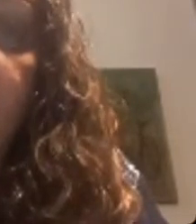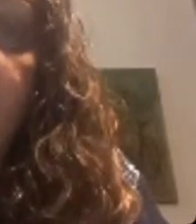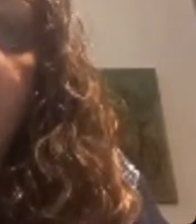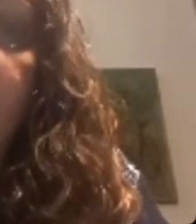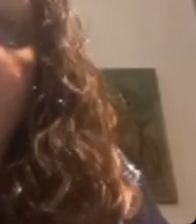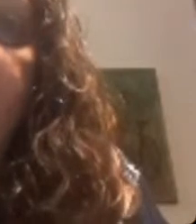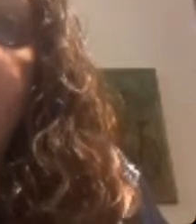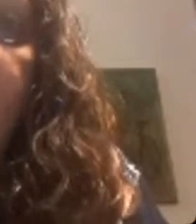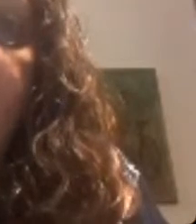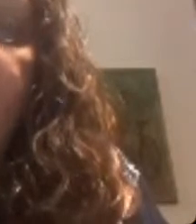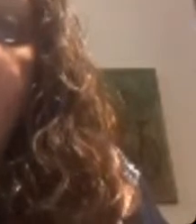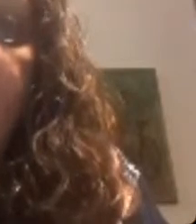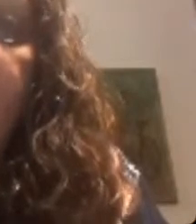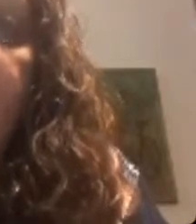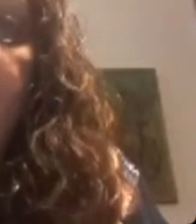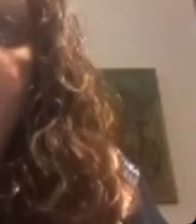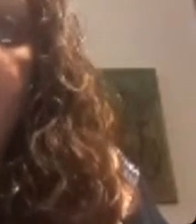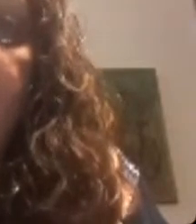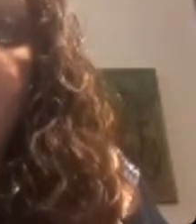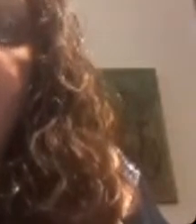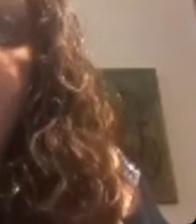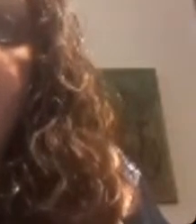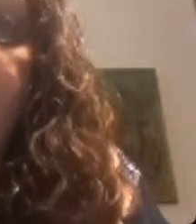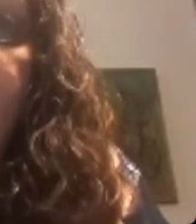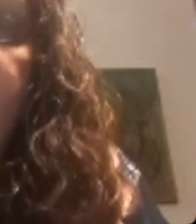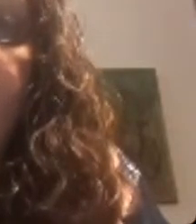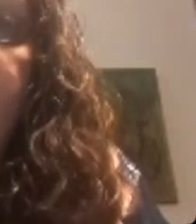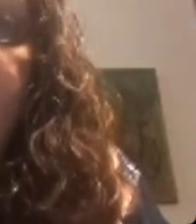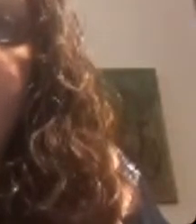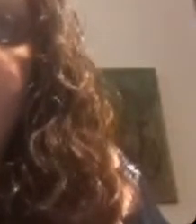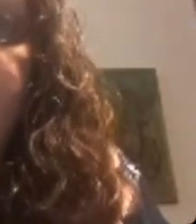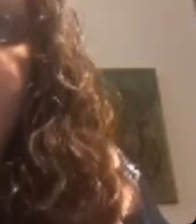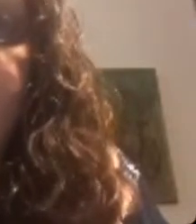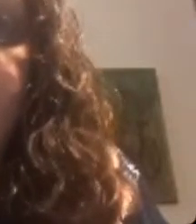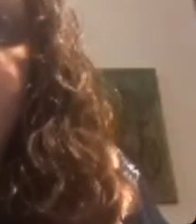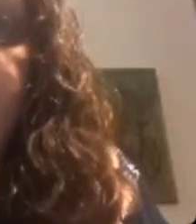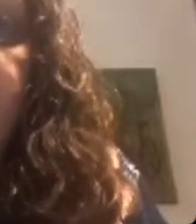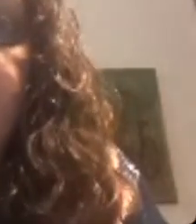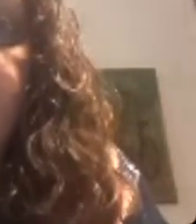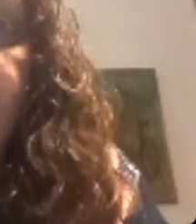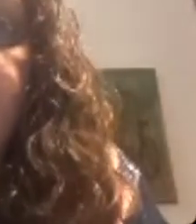sabe? Não sei se.